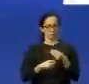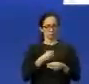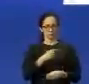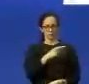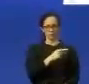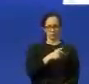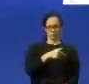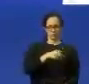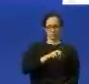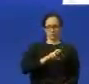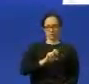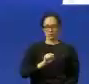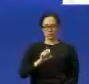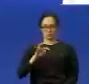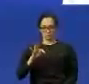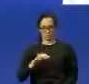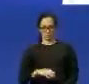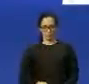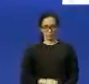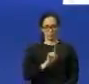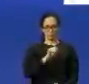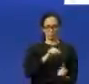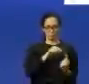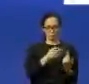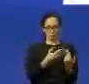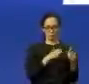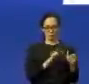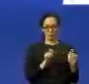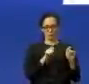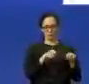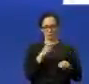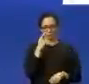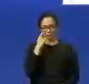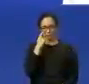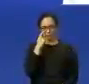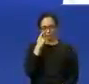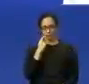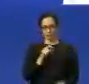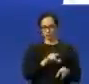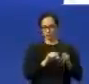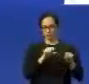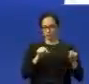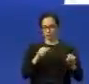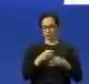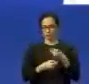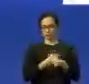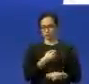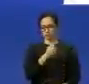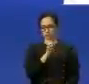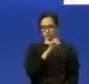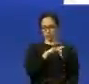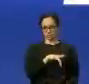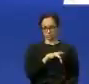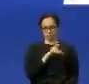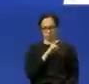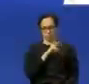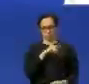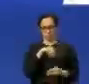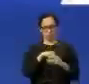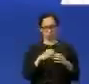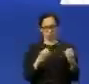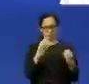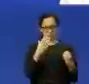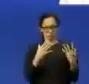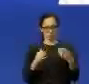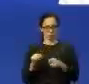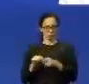R, S, T, um para abrir, sendo que ele deve escolher aquele com a menor probabilidade de conter uma mina, né?